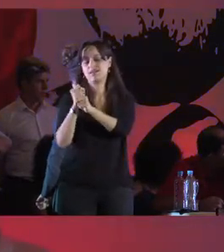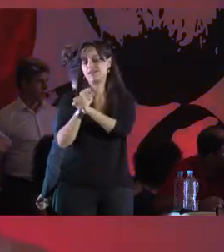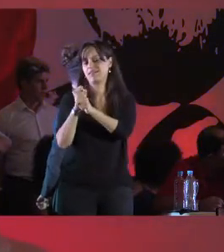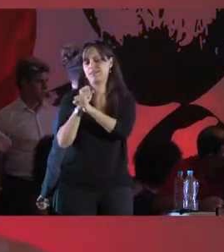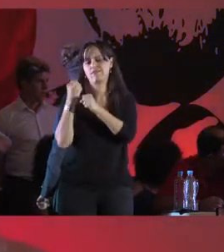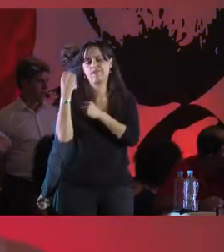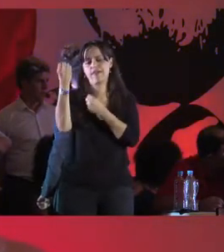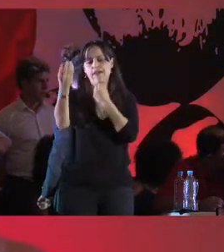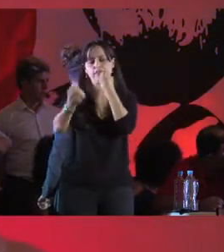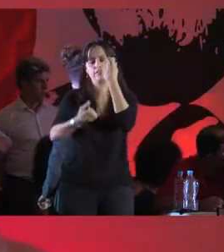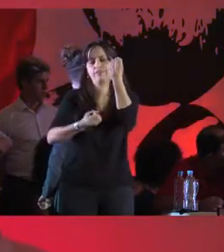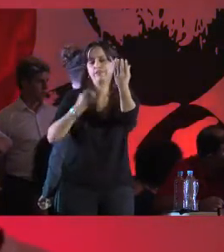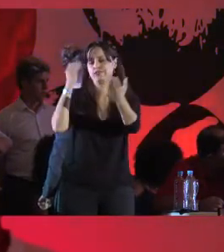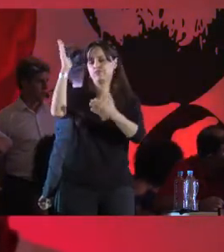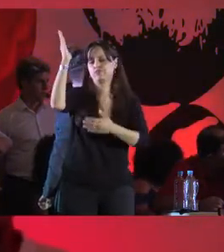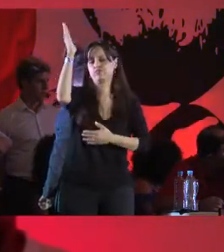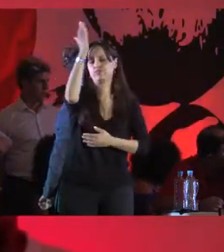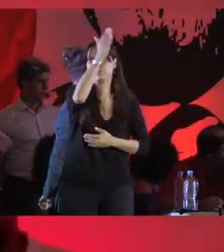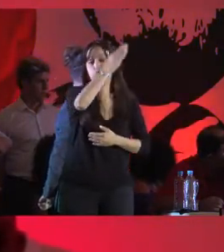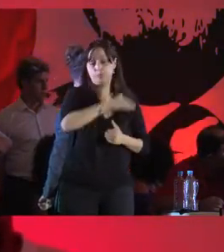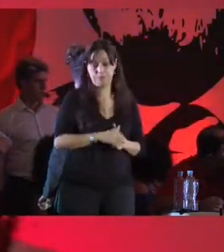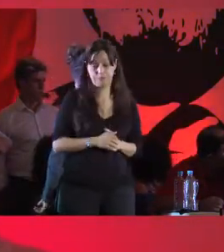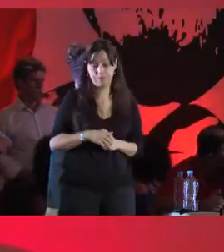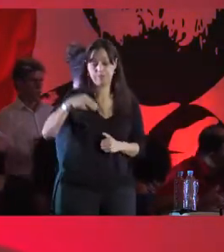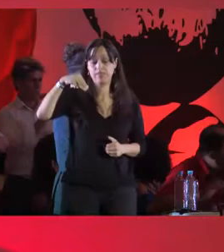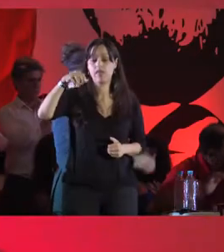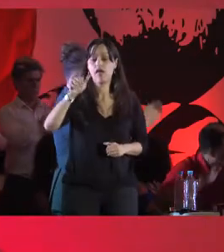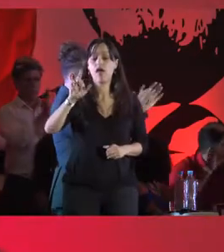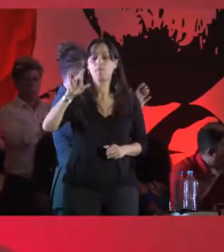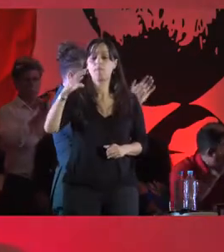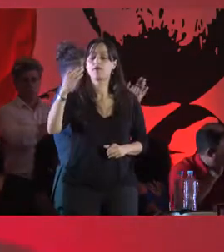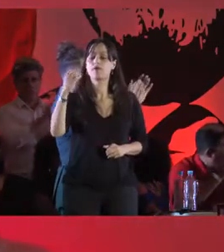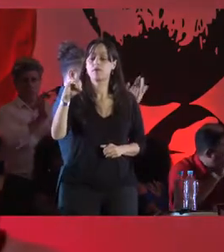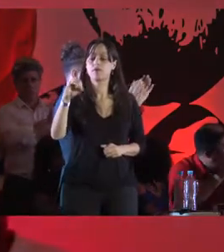saudoso Marco Aurélio Garcia.